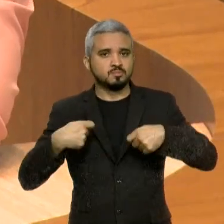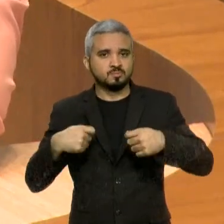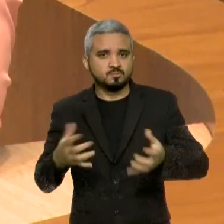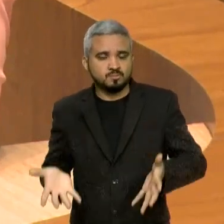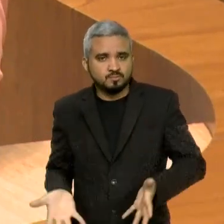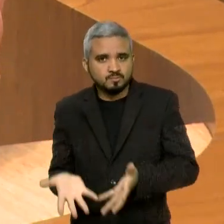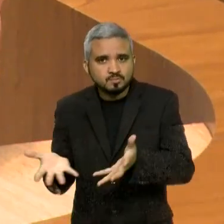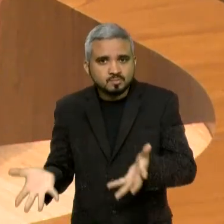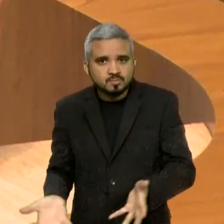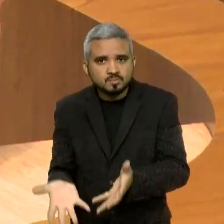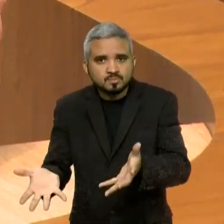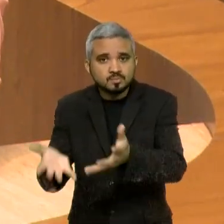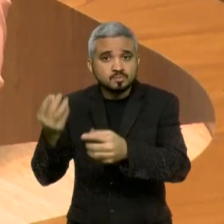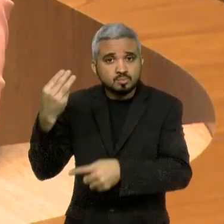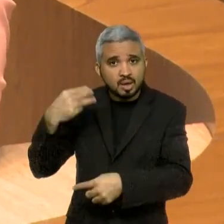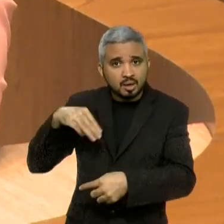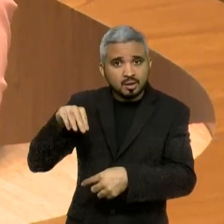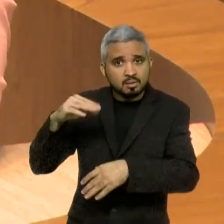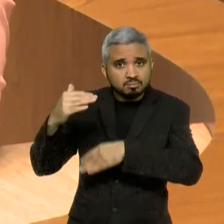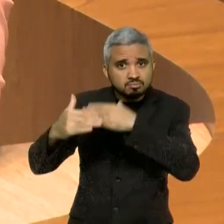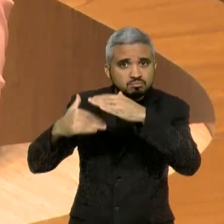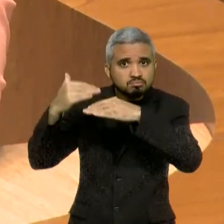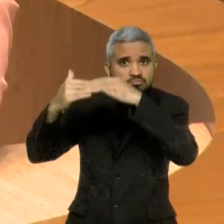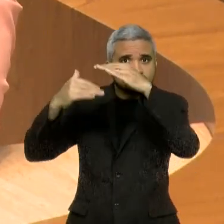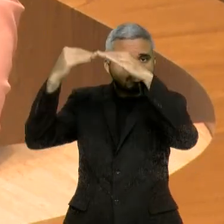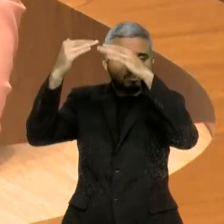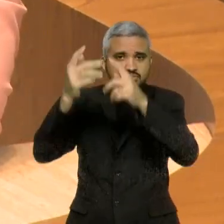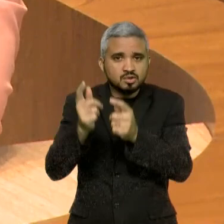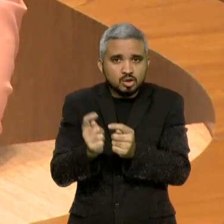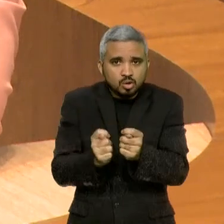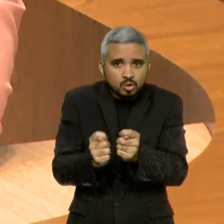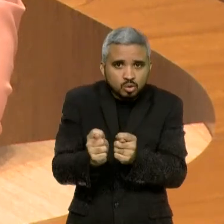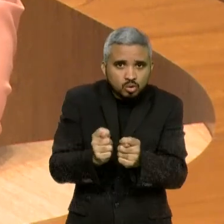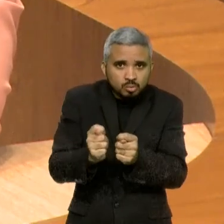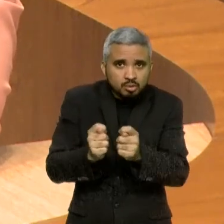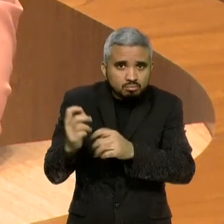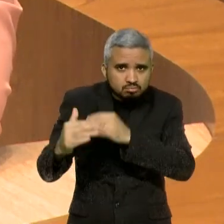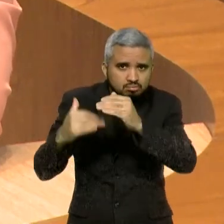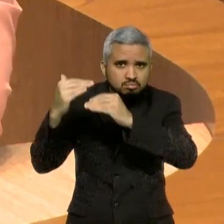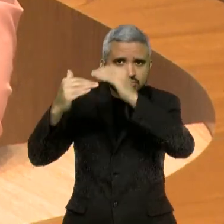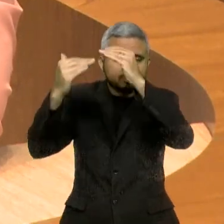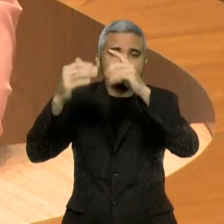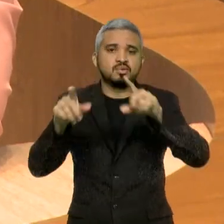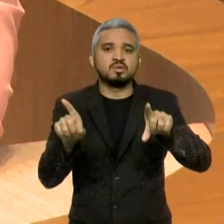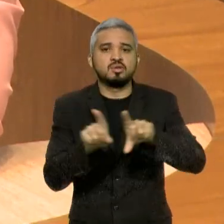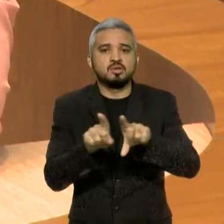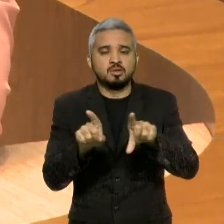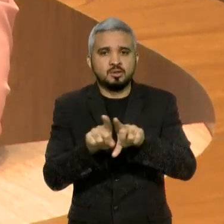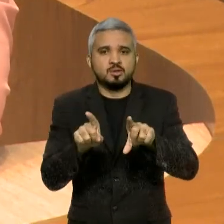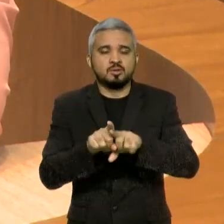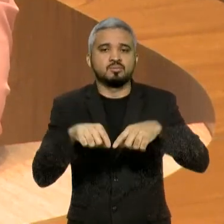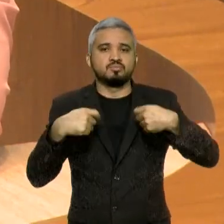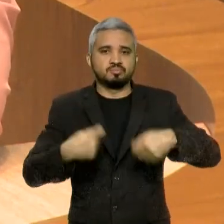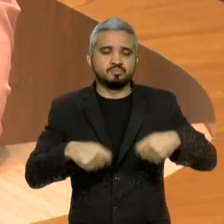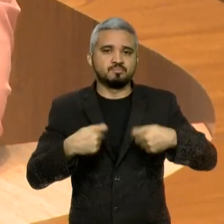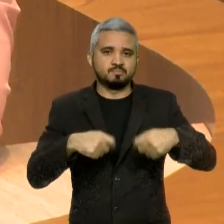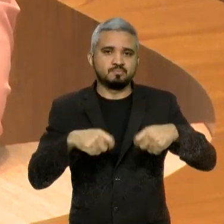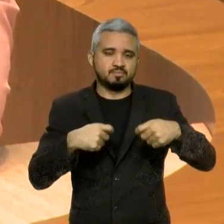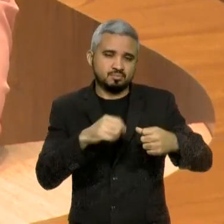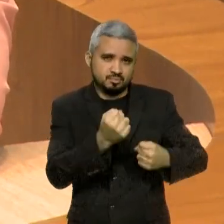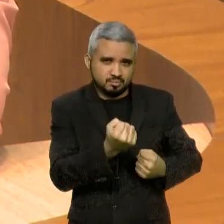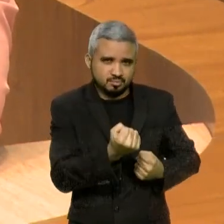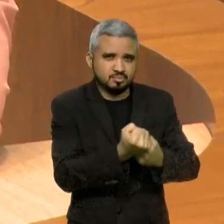econômico a gente tem que defender aqui deputados também as pessoas que realmente